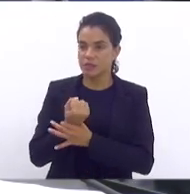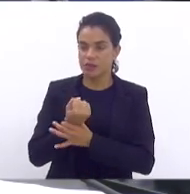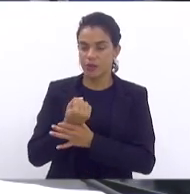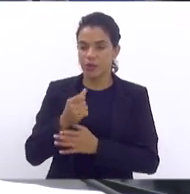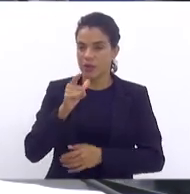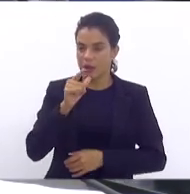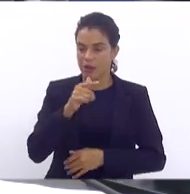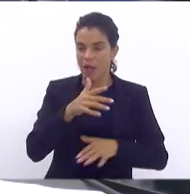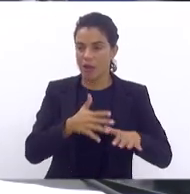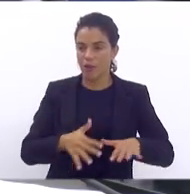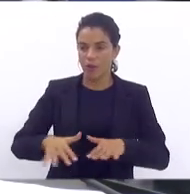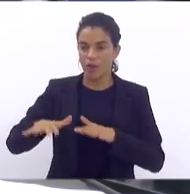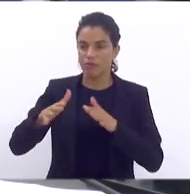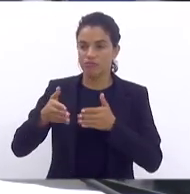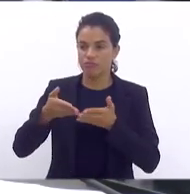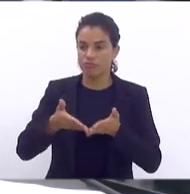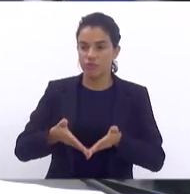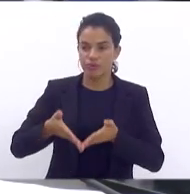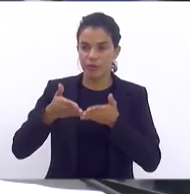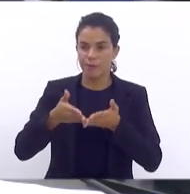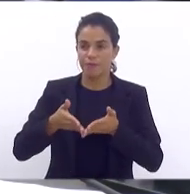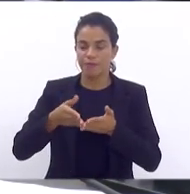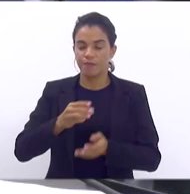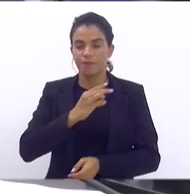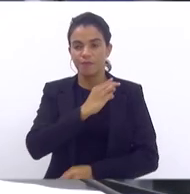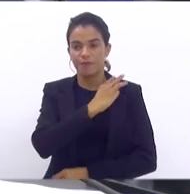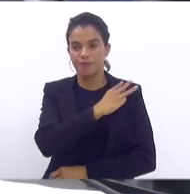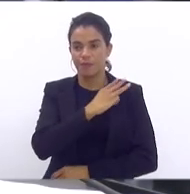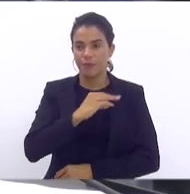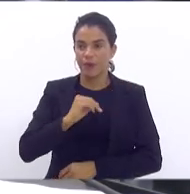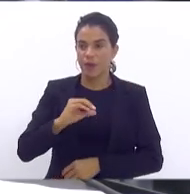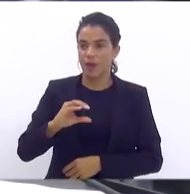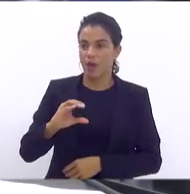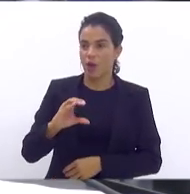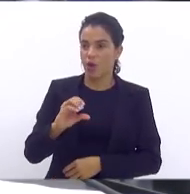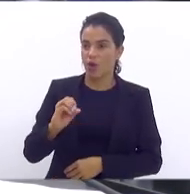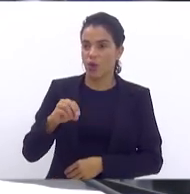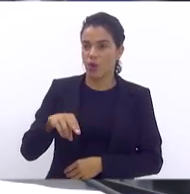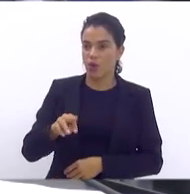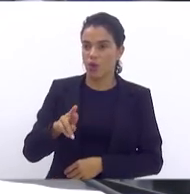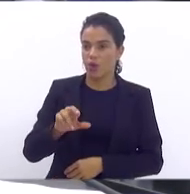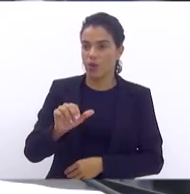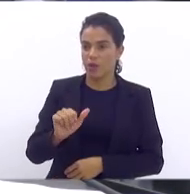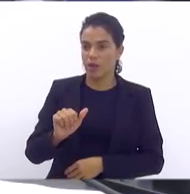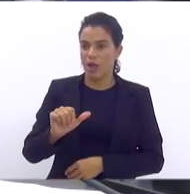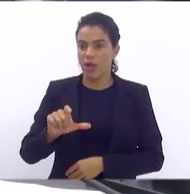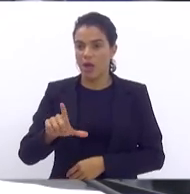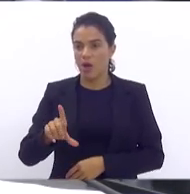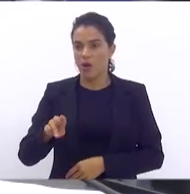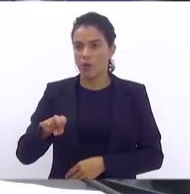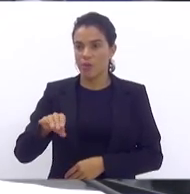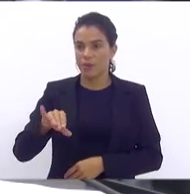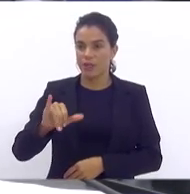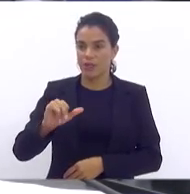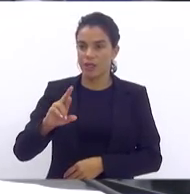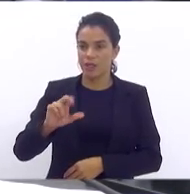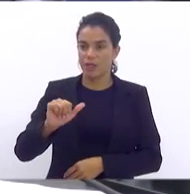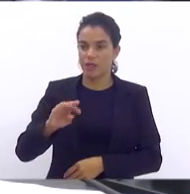aquaviário, o contra-almirante Sérgio Gago Giga, assessor-chefe de segurança do tráfego